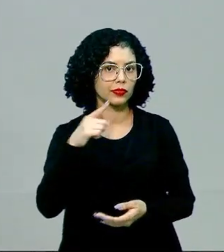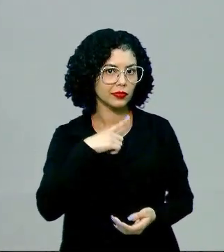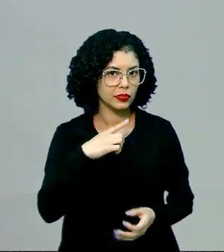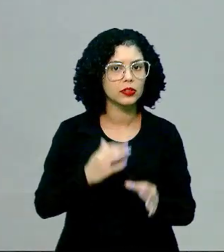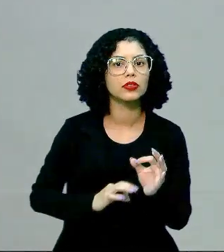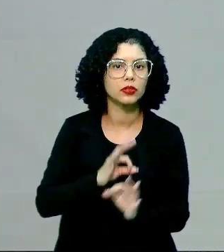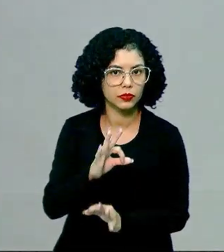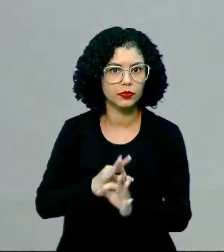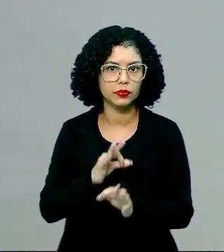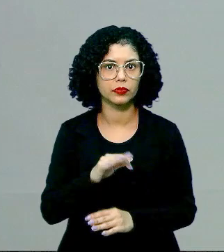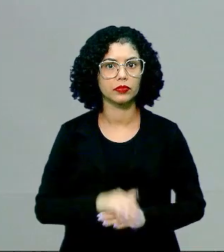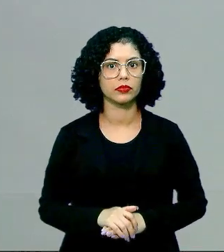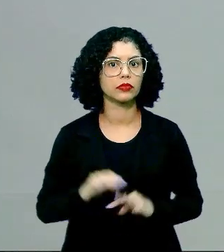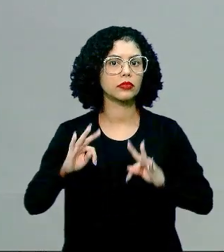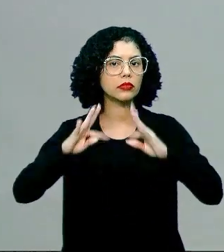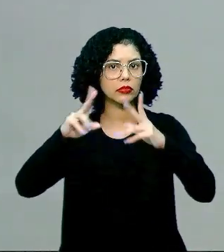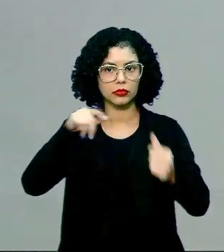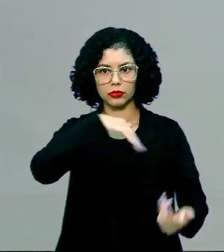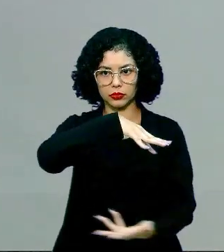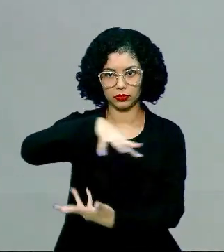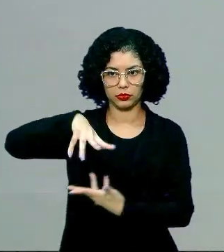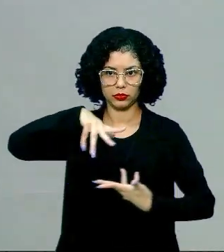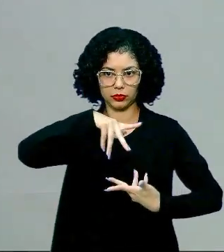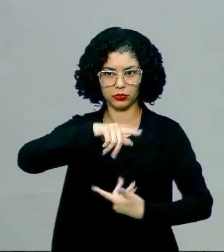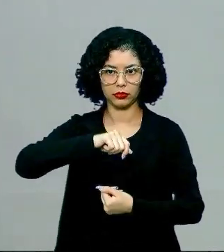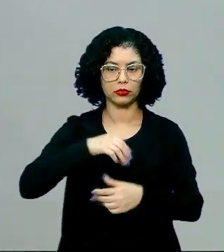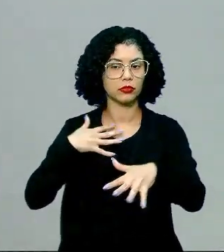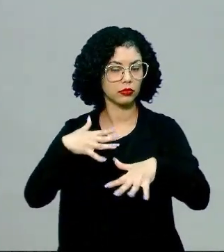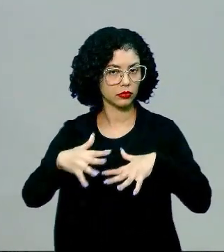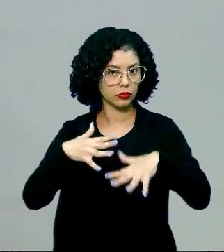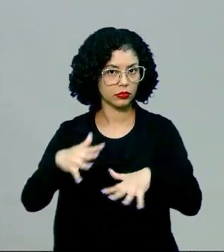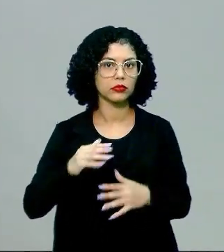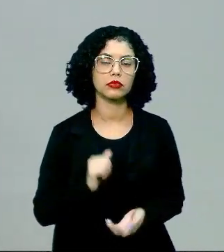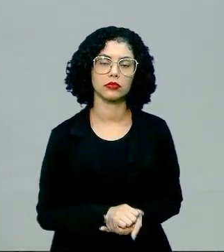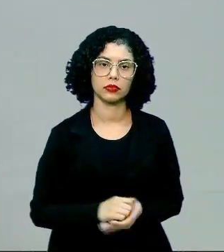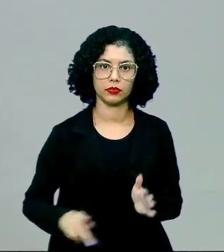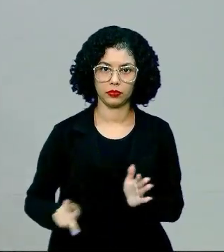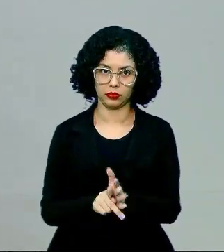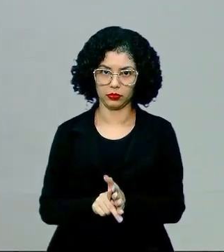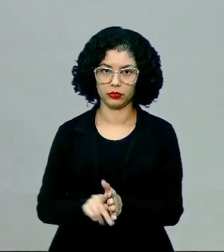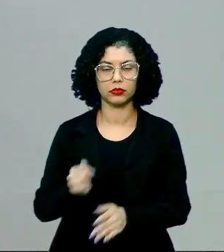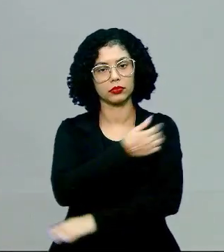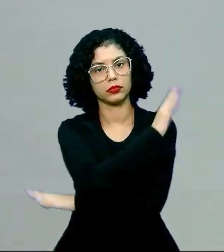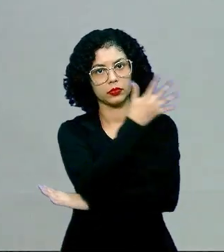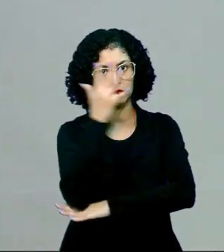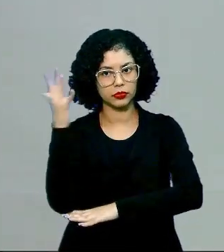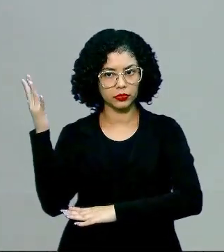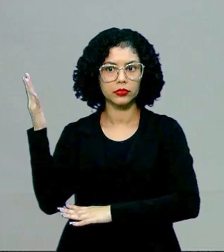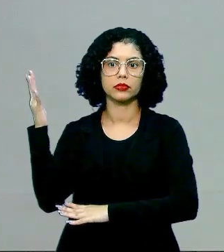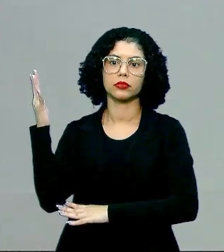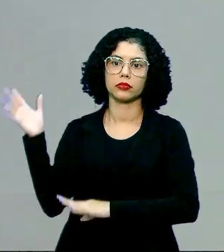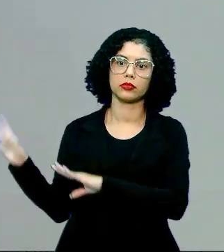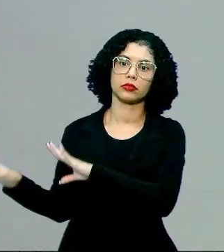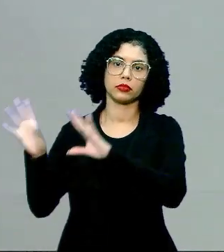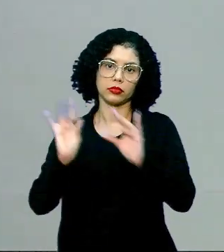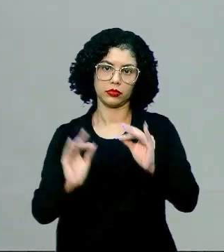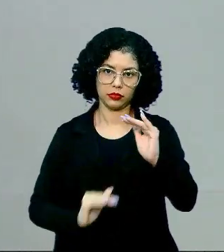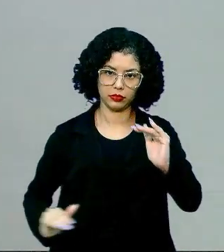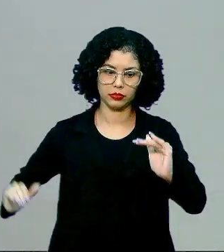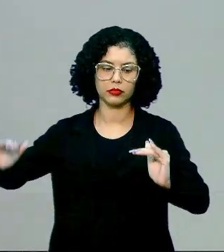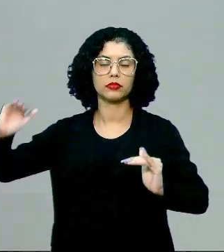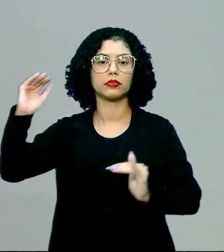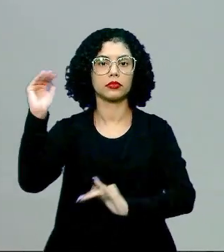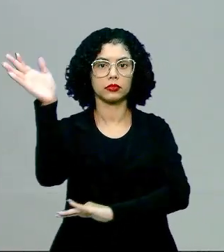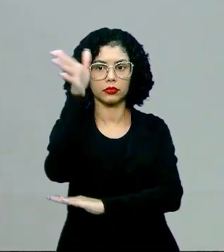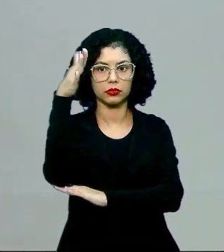tem a organização no mundo inteiro de movimentos que são movimentos ambientalistas e que levantam